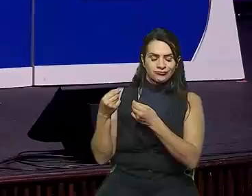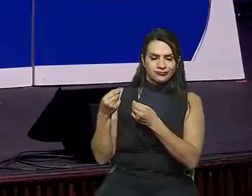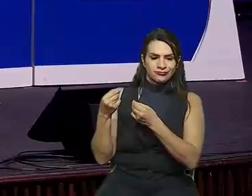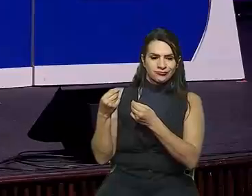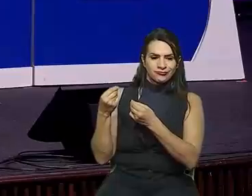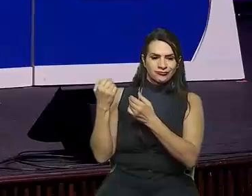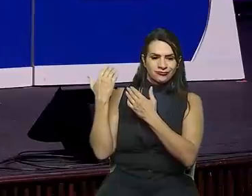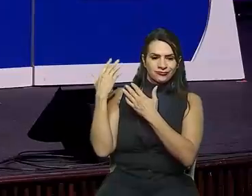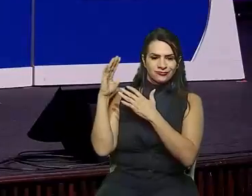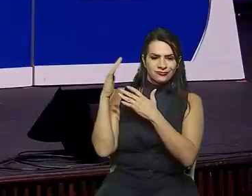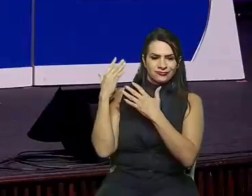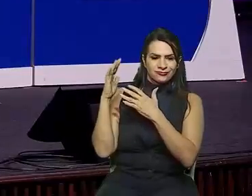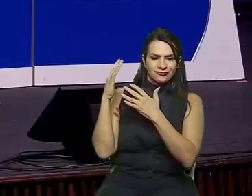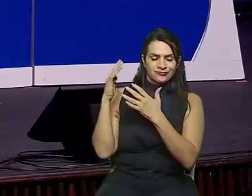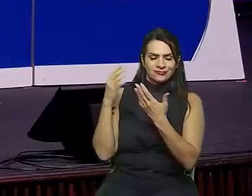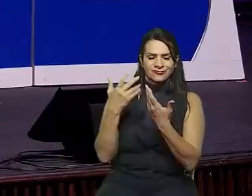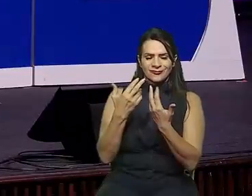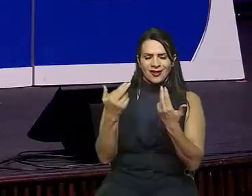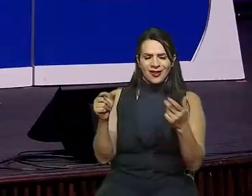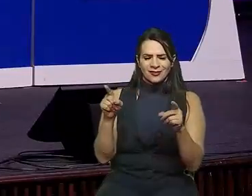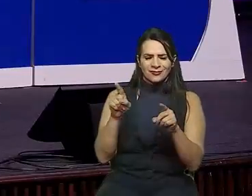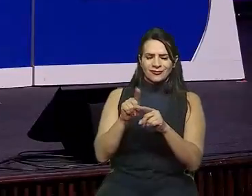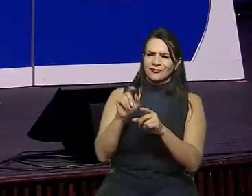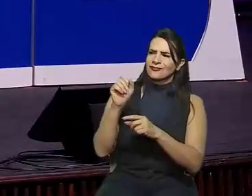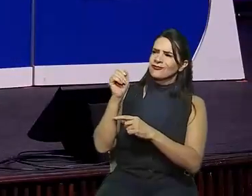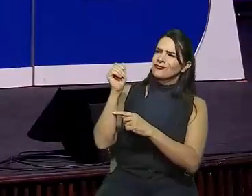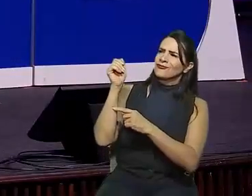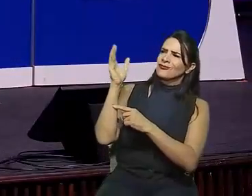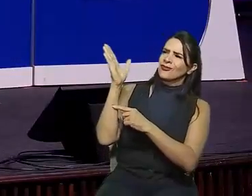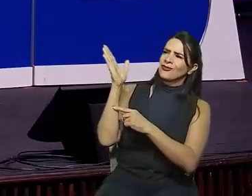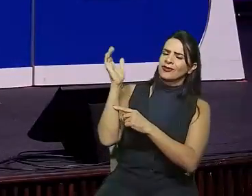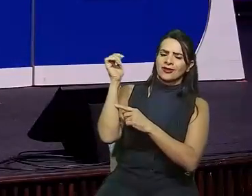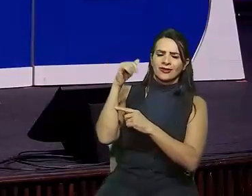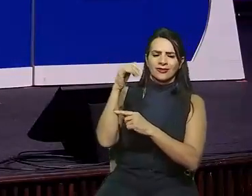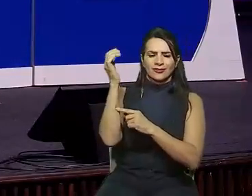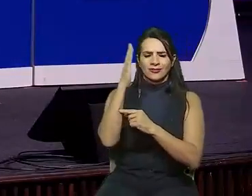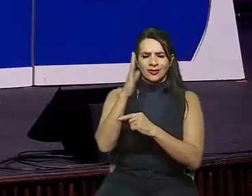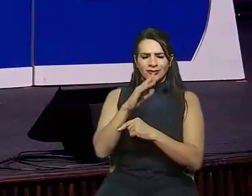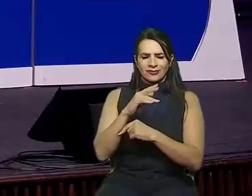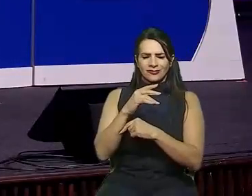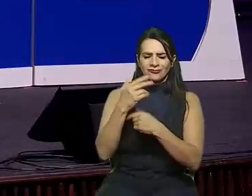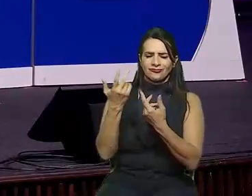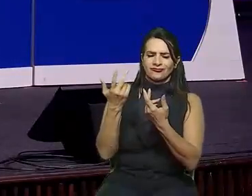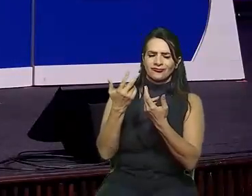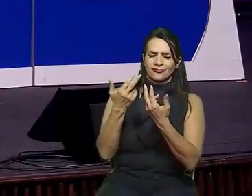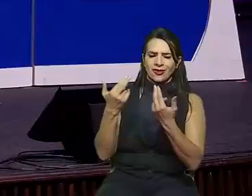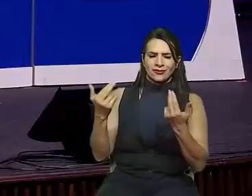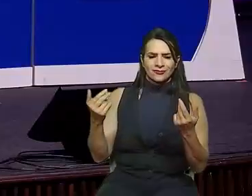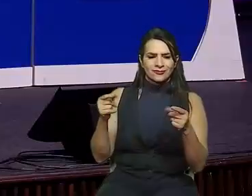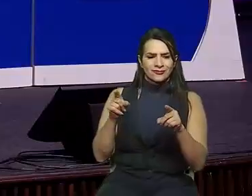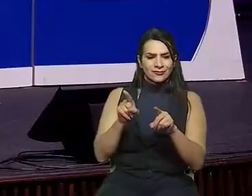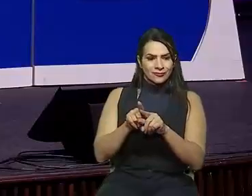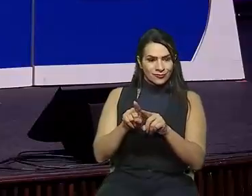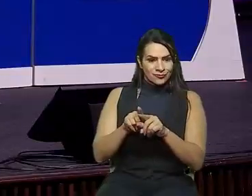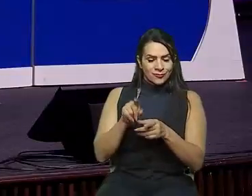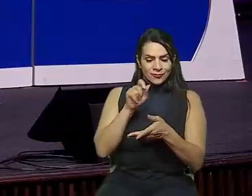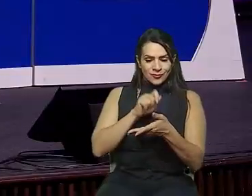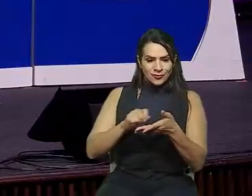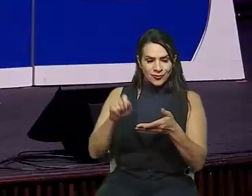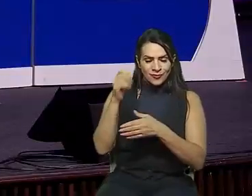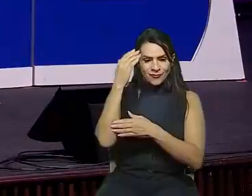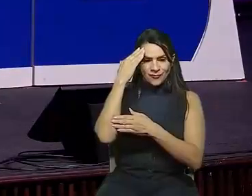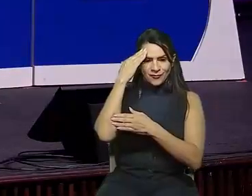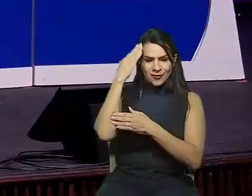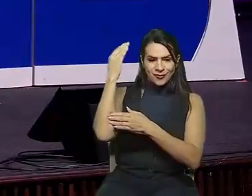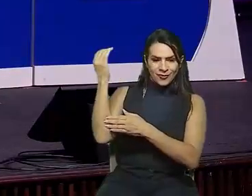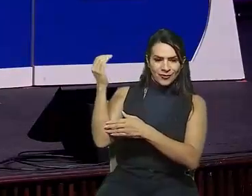esquerda para a direita, a primeira pessoa sentada é Inácio de Loyola Brandão, um senhor branco que possui cabelos brancos e curtos apenas